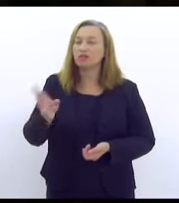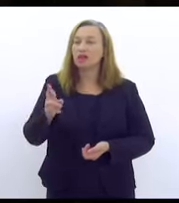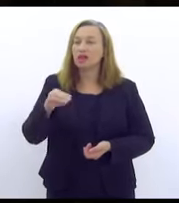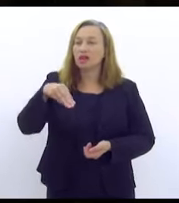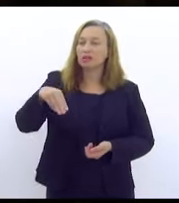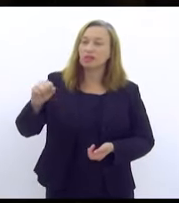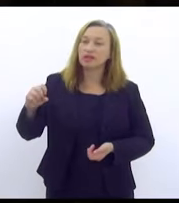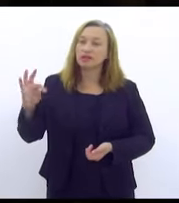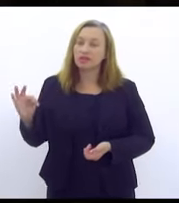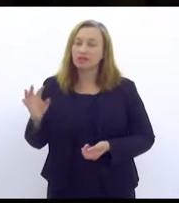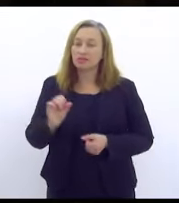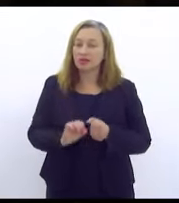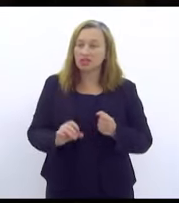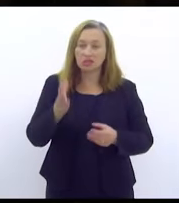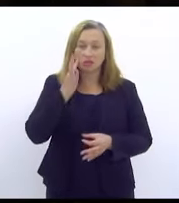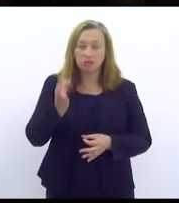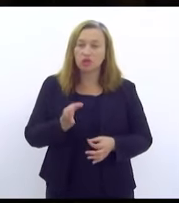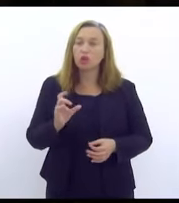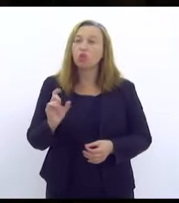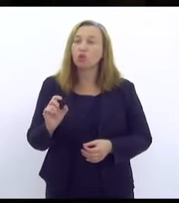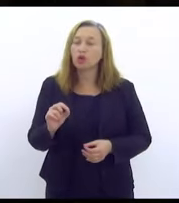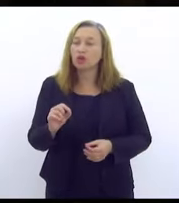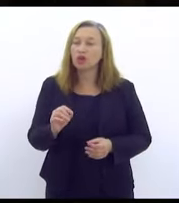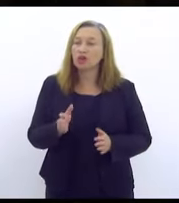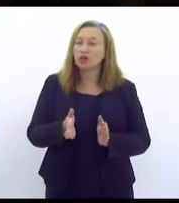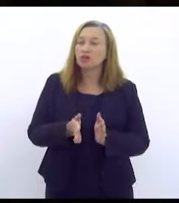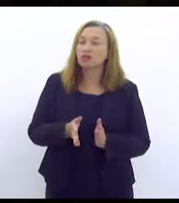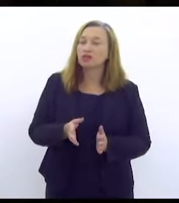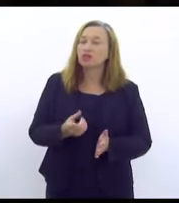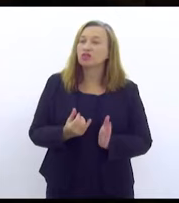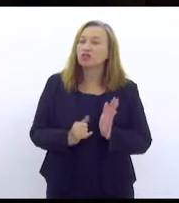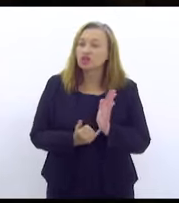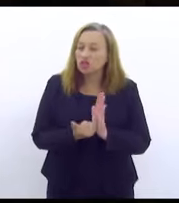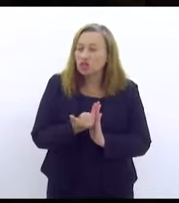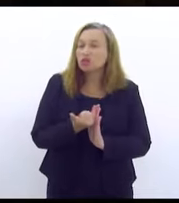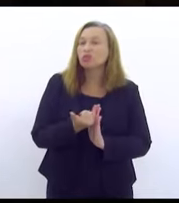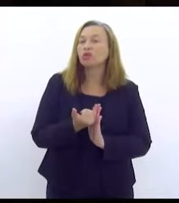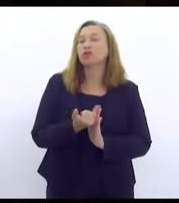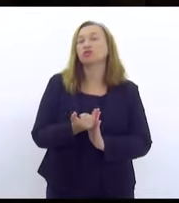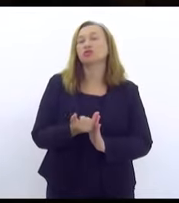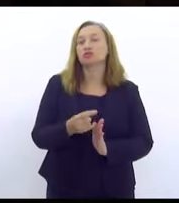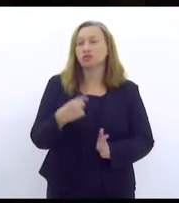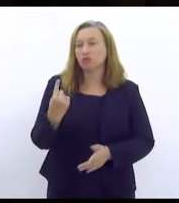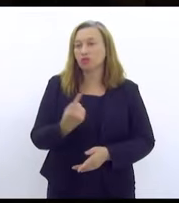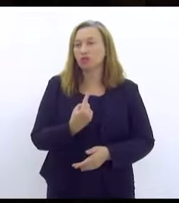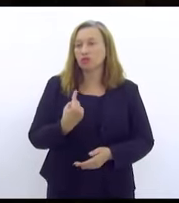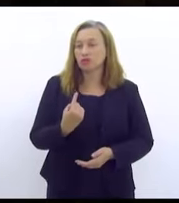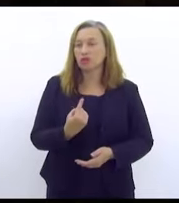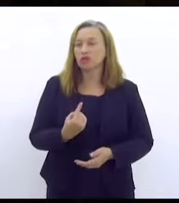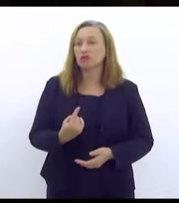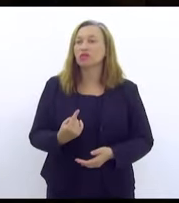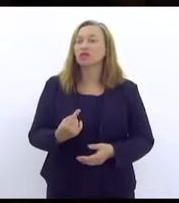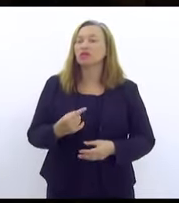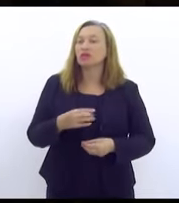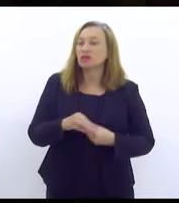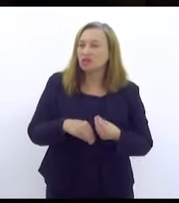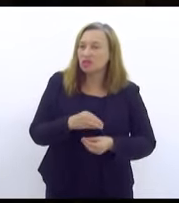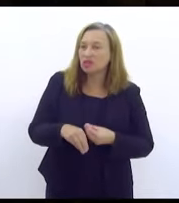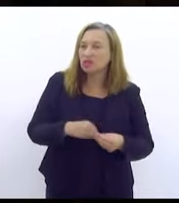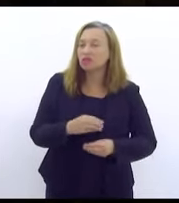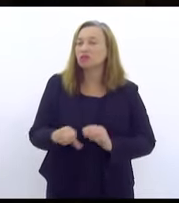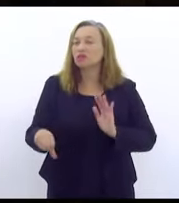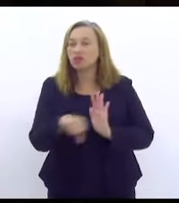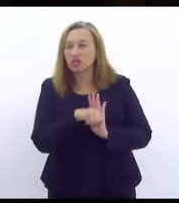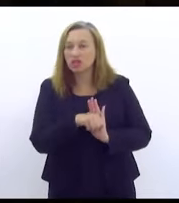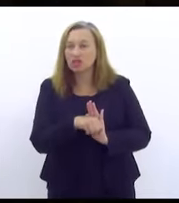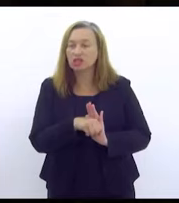fazer sei lá o quê, custa dos nossos esforços, dos nossos impostos, promovendo a desordem, promovendo o crime, promovendo